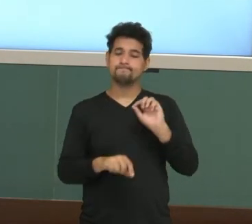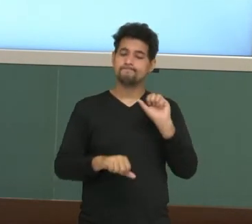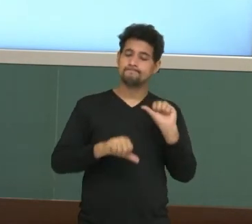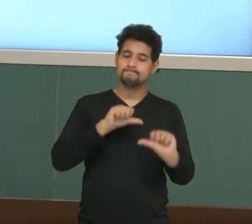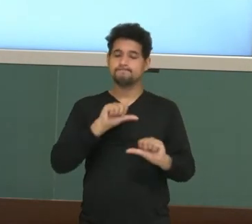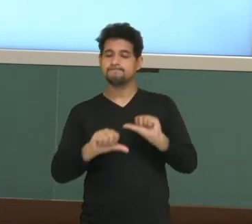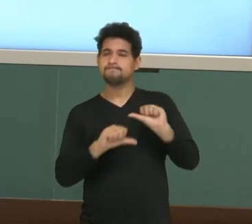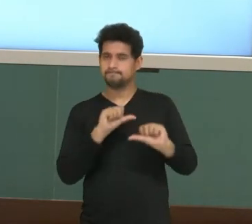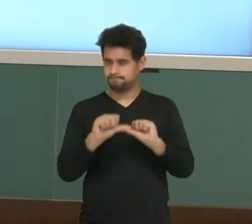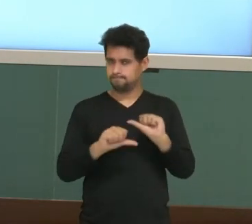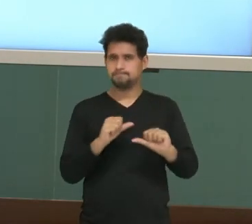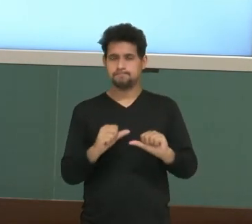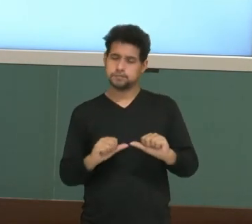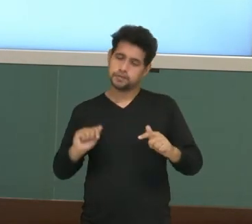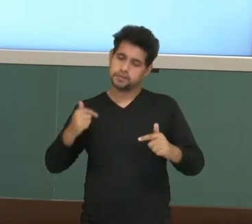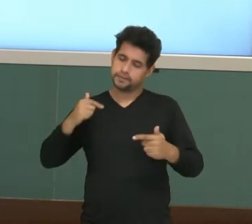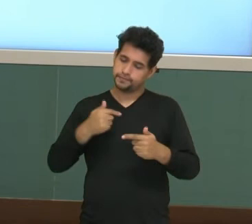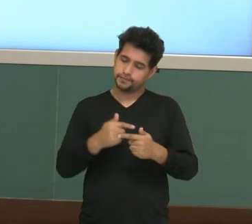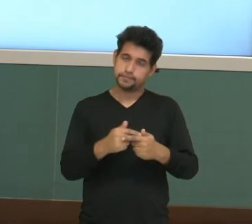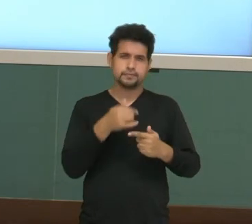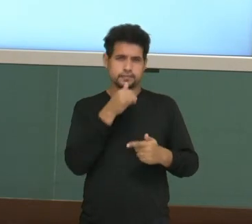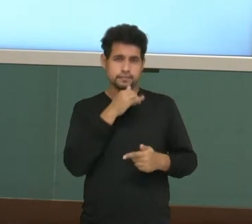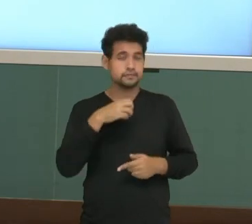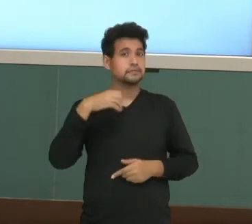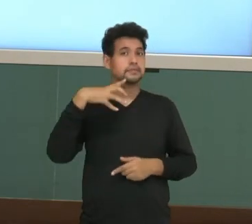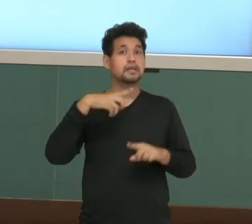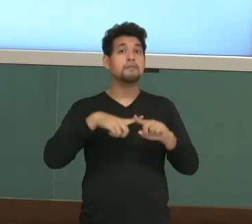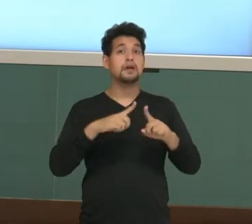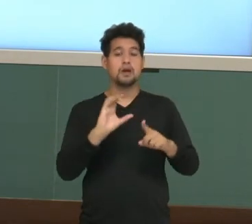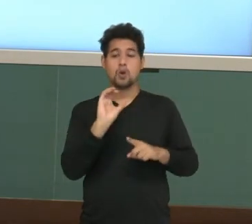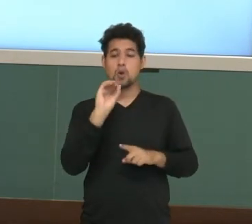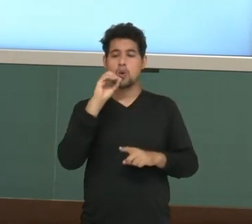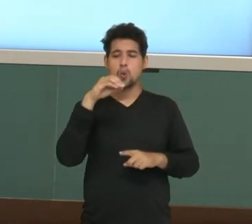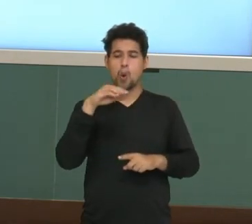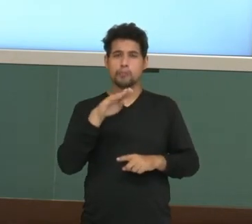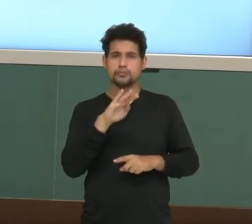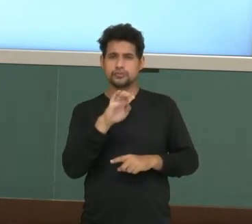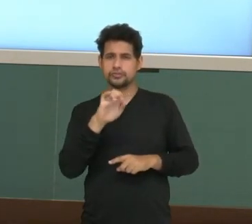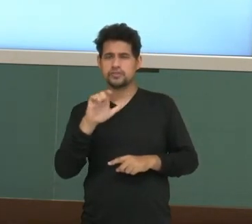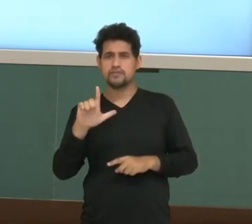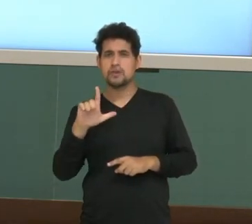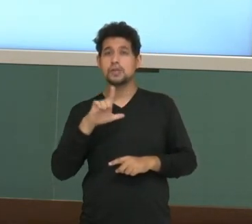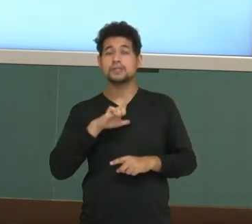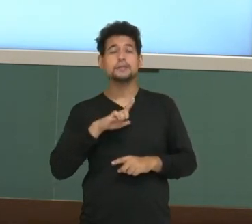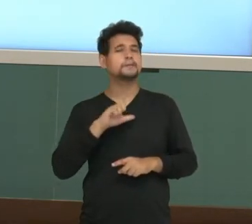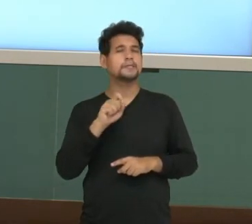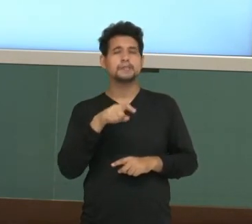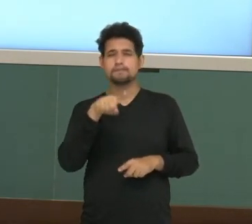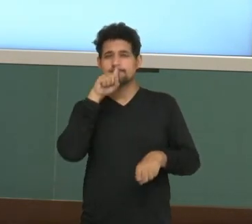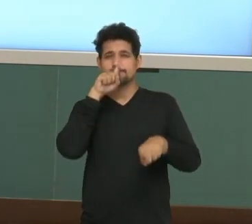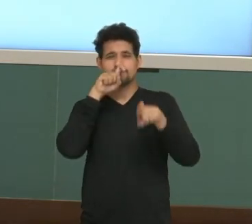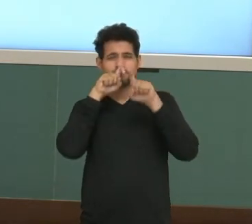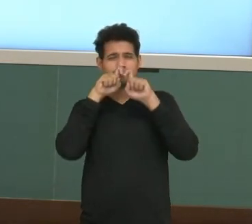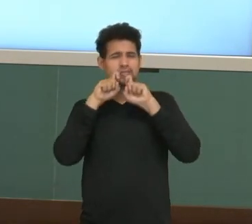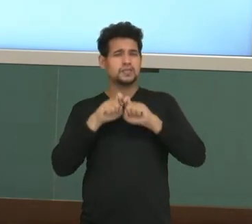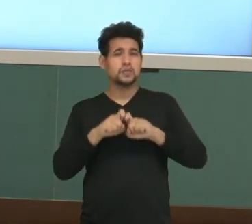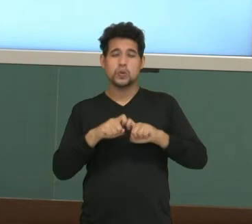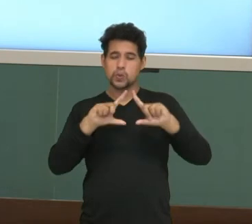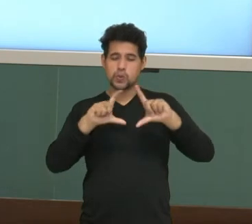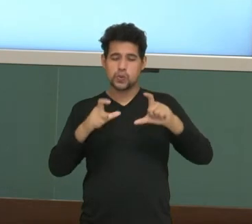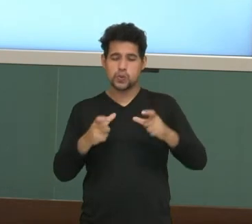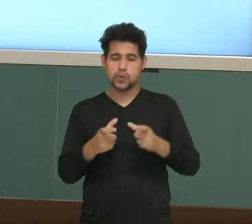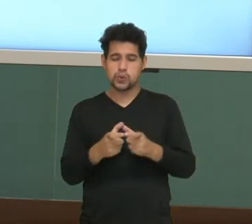às fontes tradicionais de energia e que esses combustíveis emitem uma carga de poluição muito